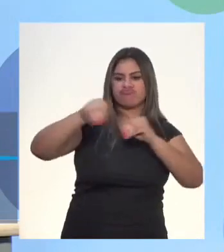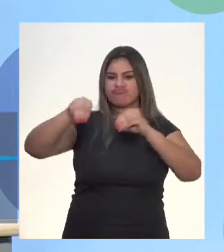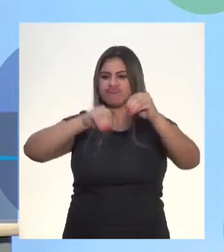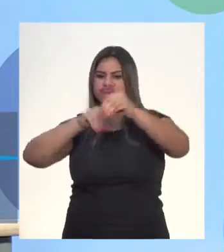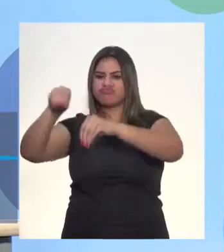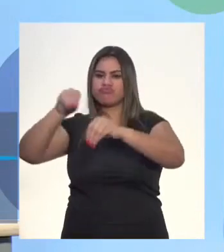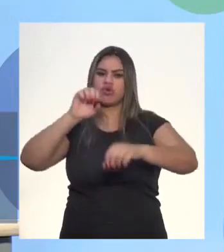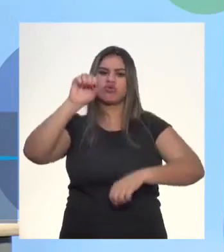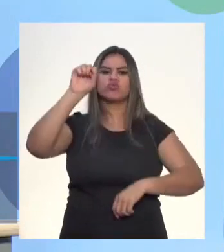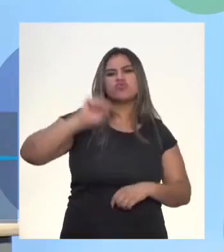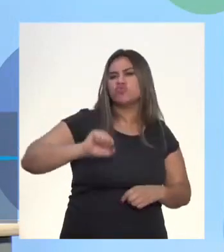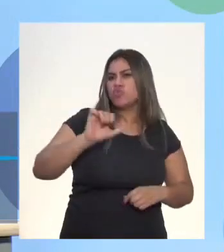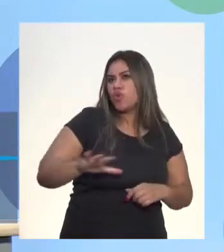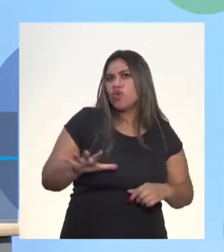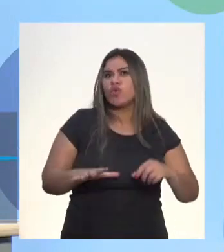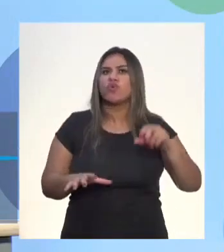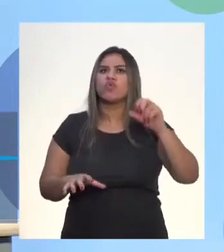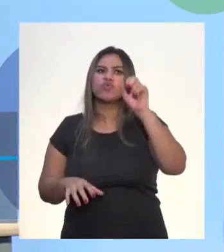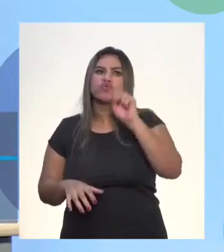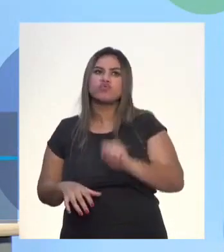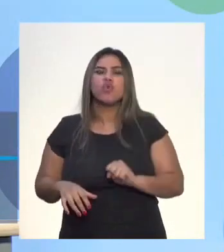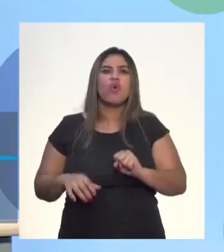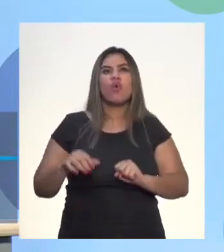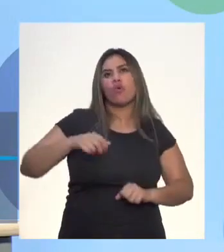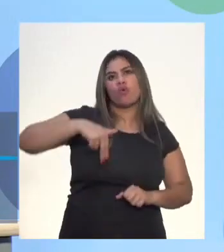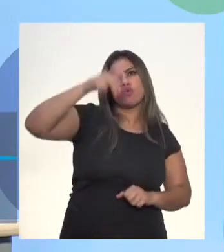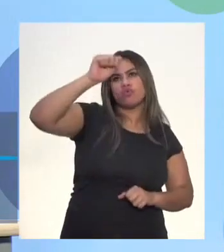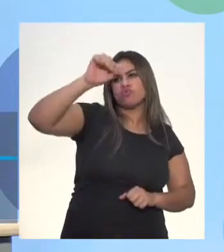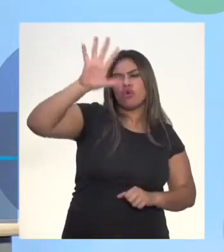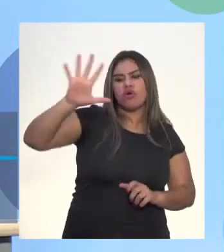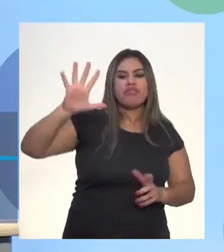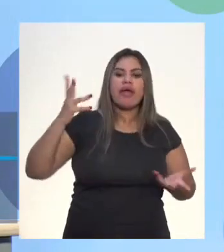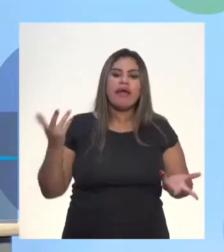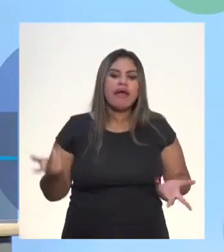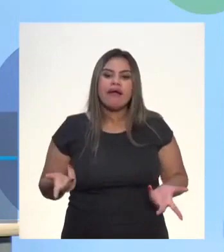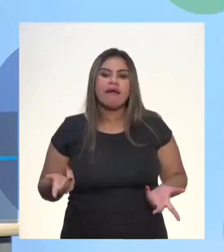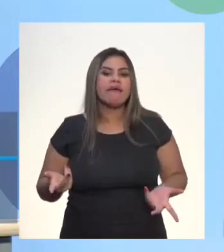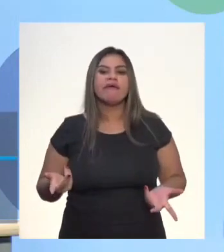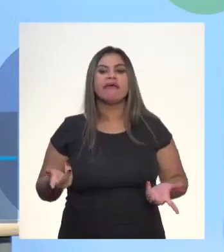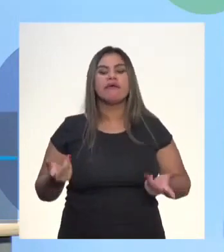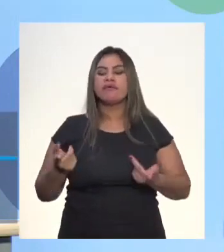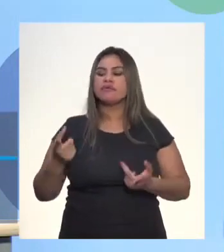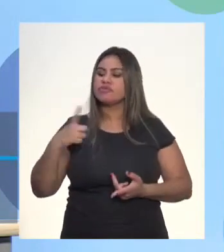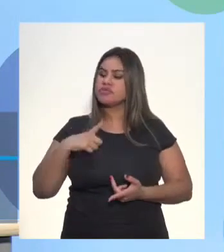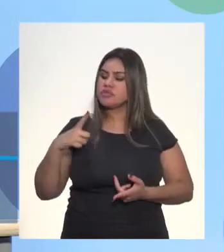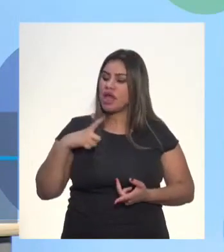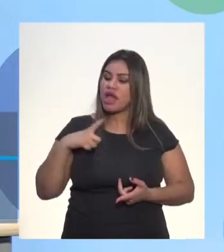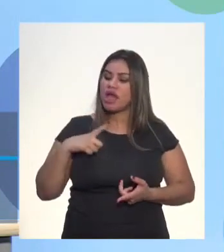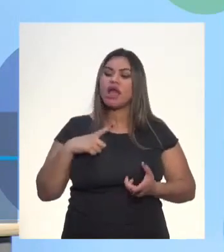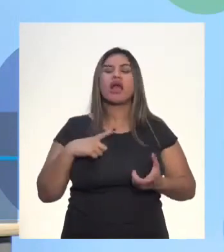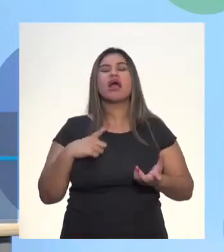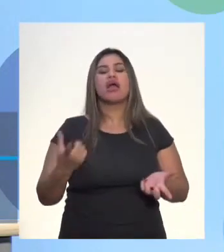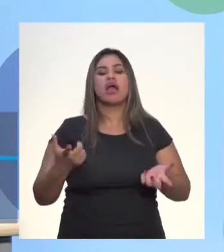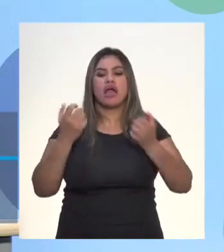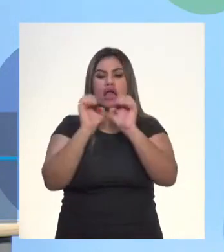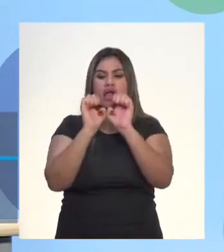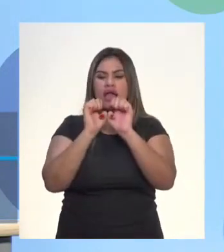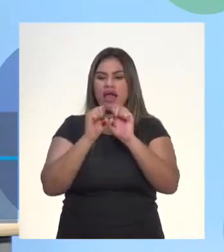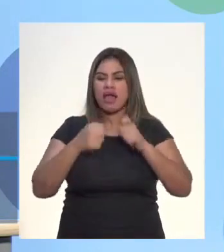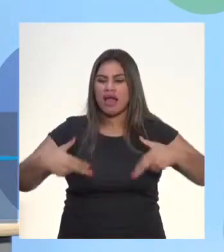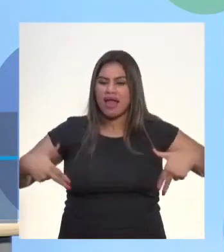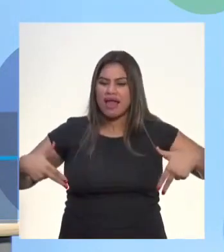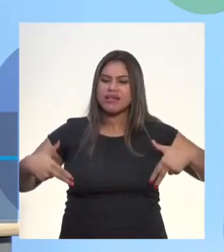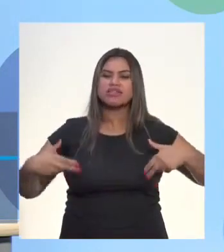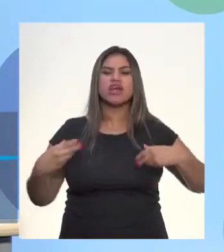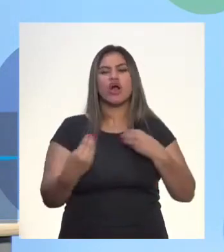distribuída no Sul, no Sudeste, no Nordeste. Nós também temos as especificações questões étnicas, né? Como as